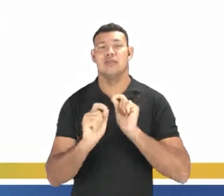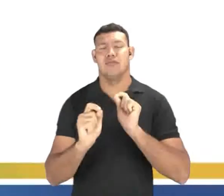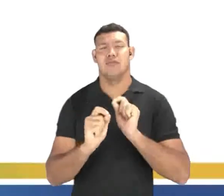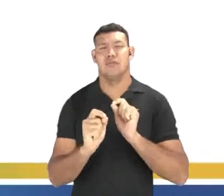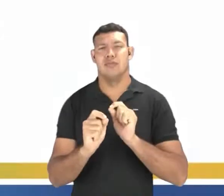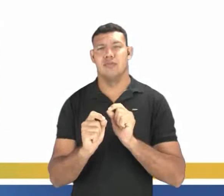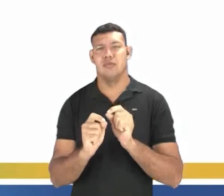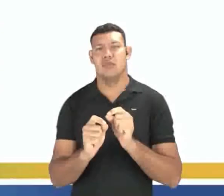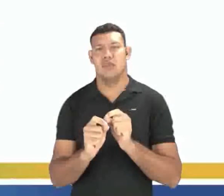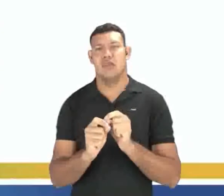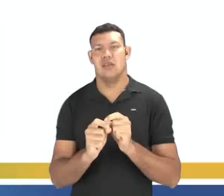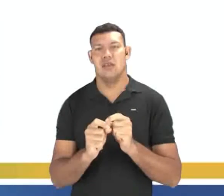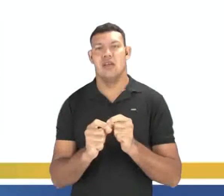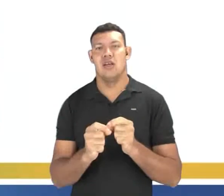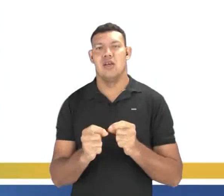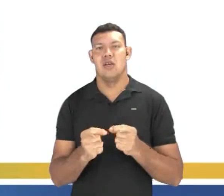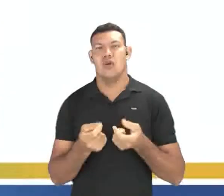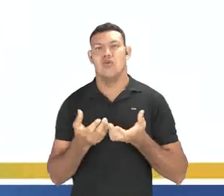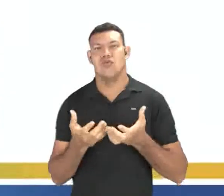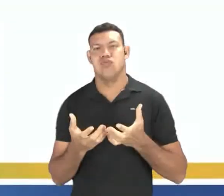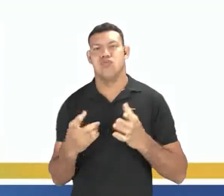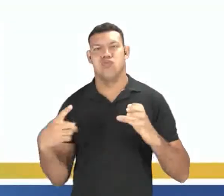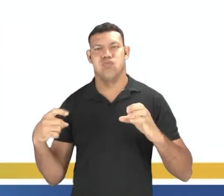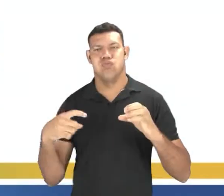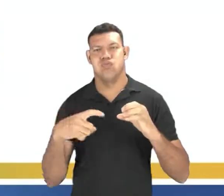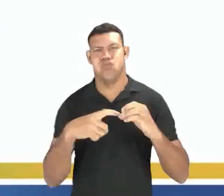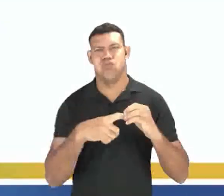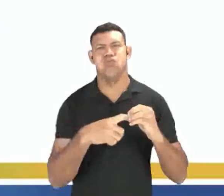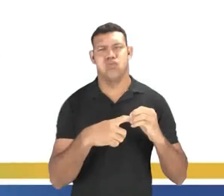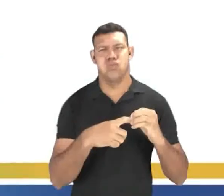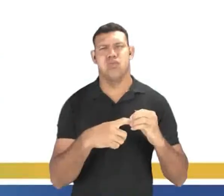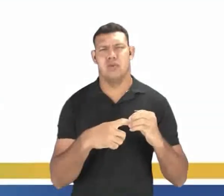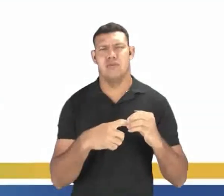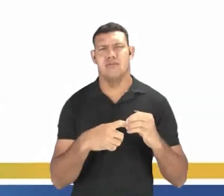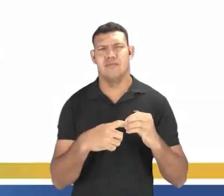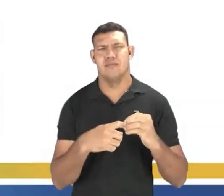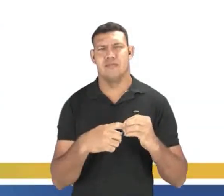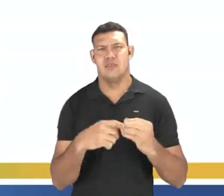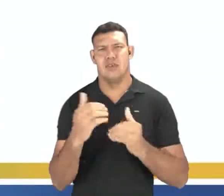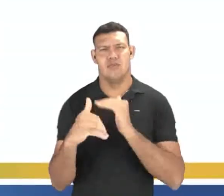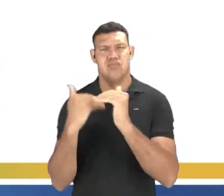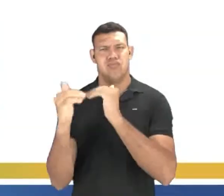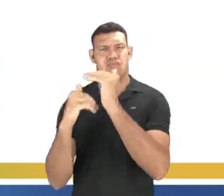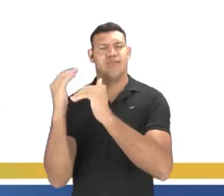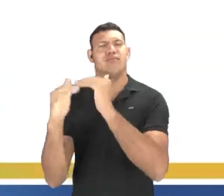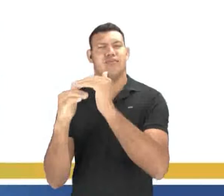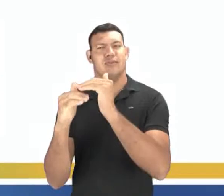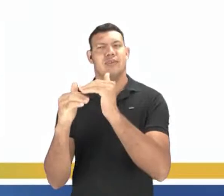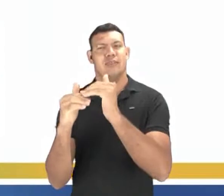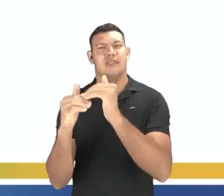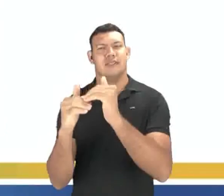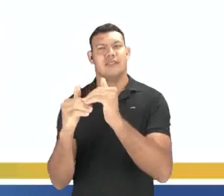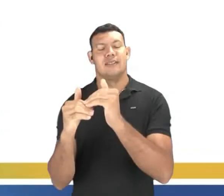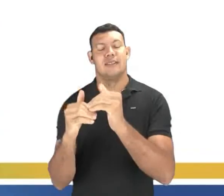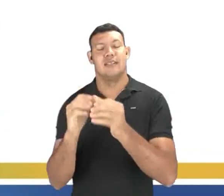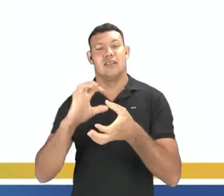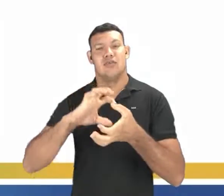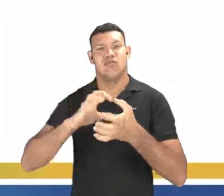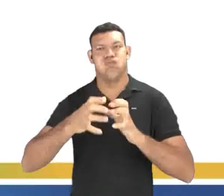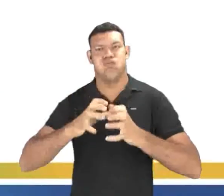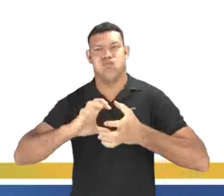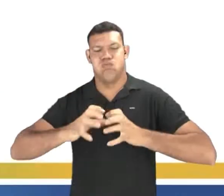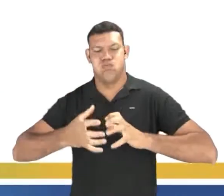começa a aumentar de tamanho e surgiu o intestino primitivo ou arquiteto e